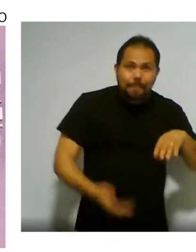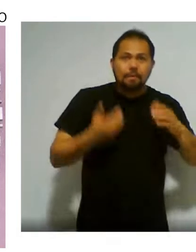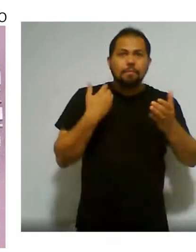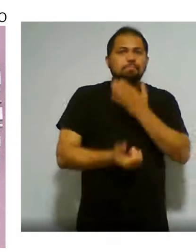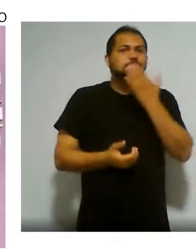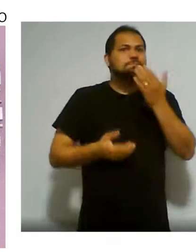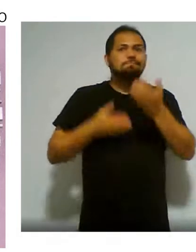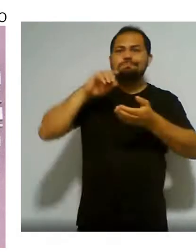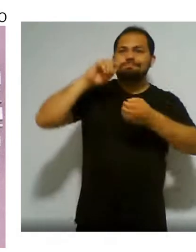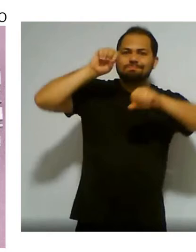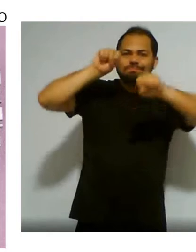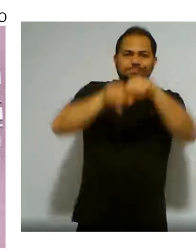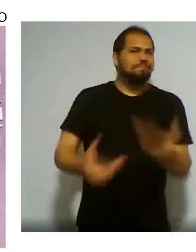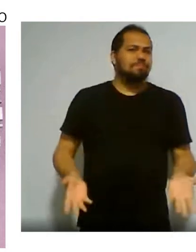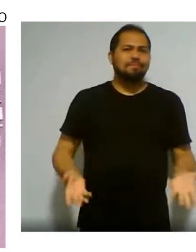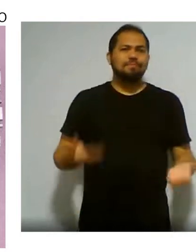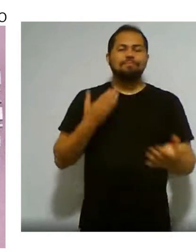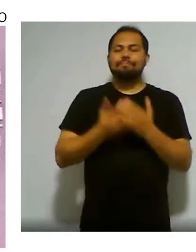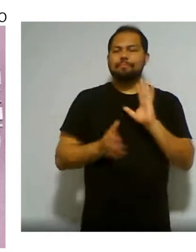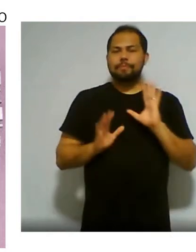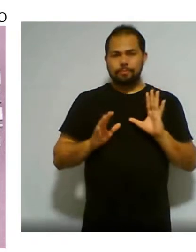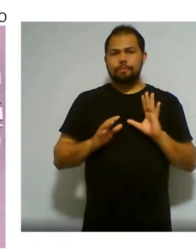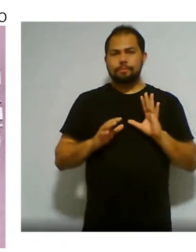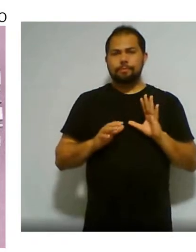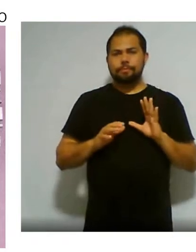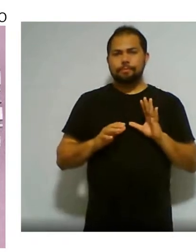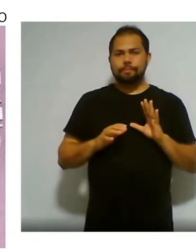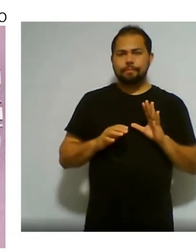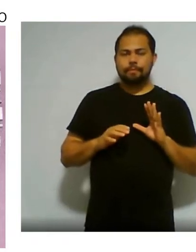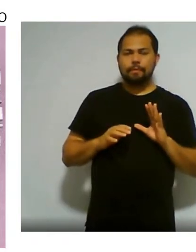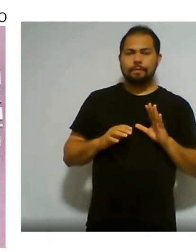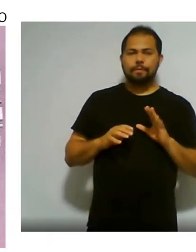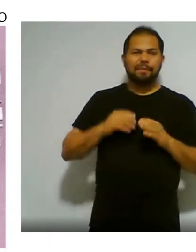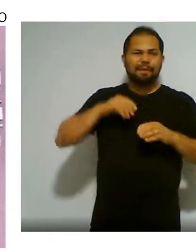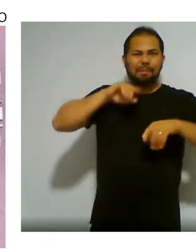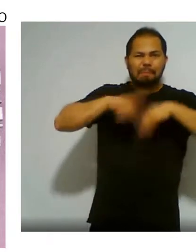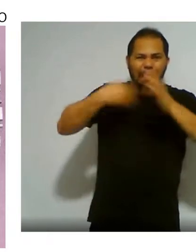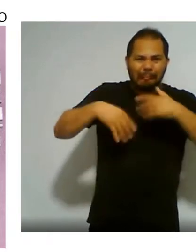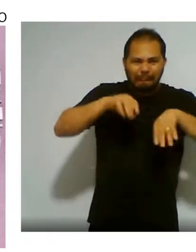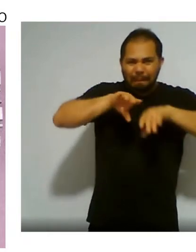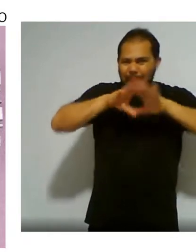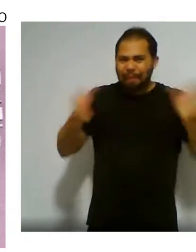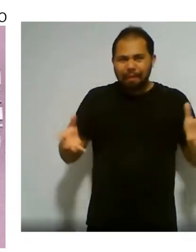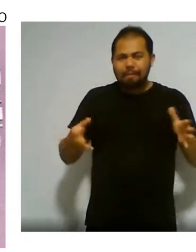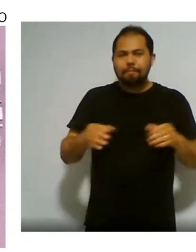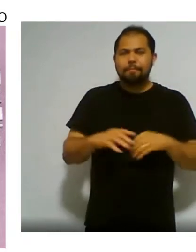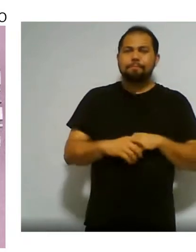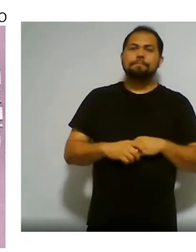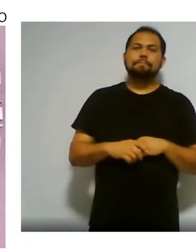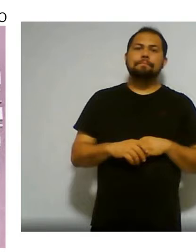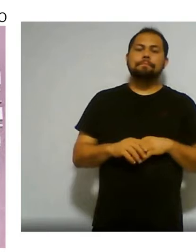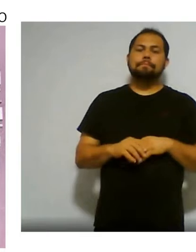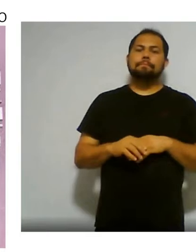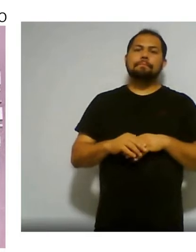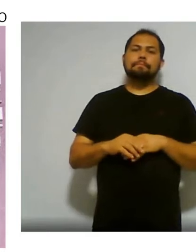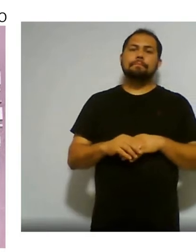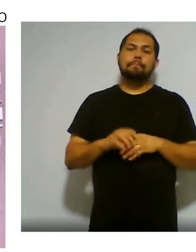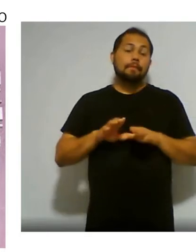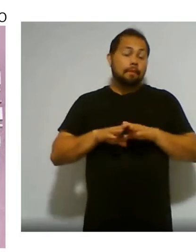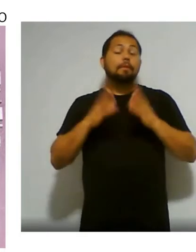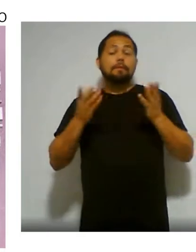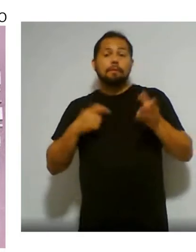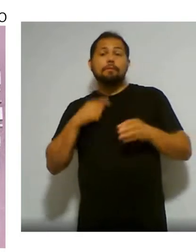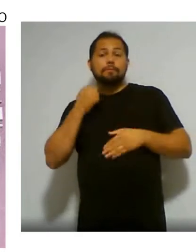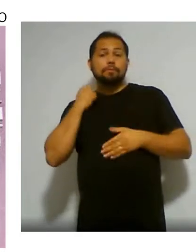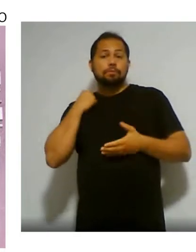chão. Então, pelo aquele contato, aquela pancada no chão, você vai perder o seu processador. Então, você compra